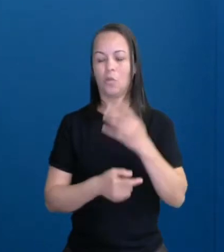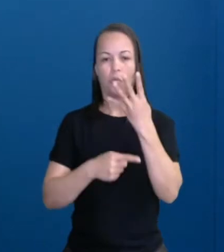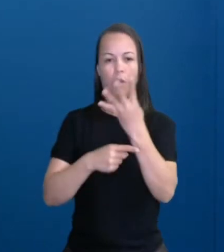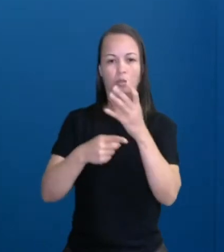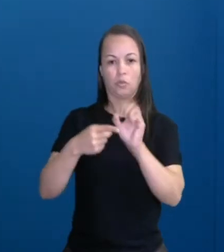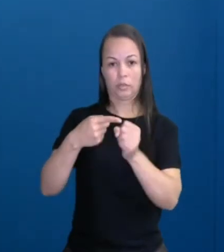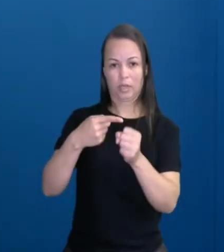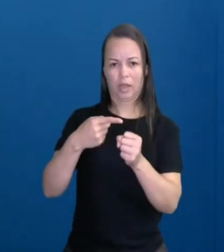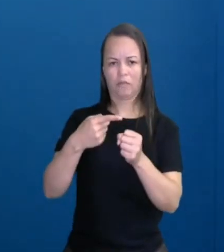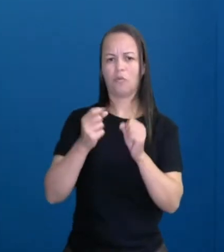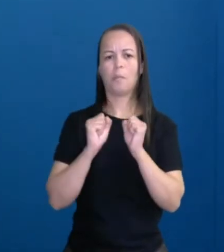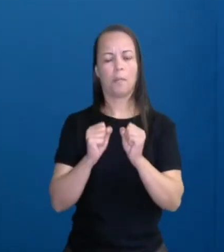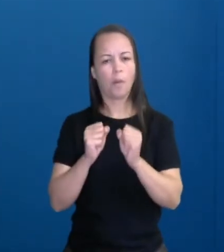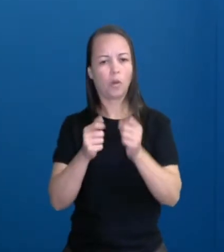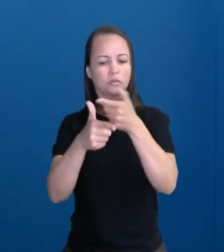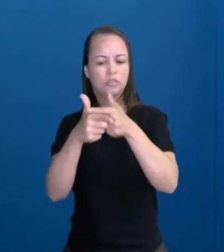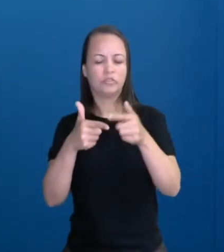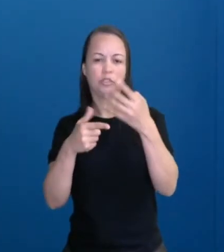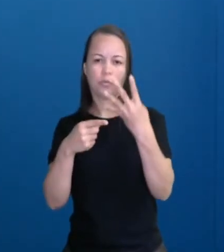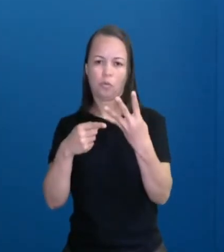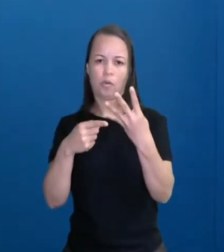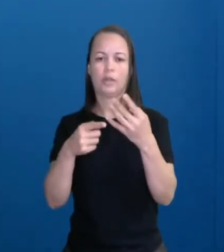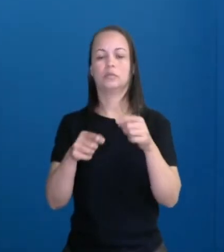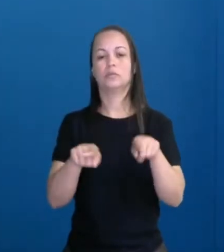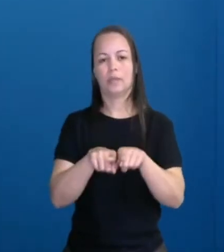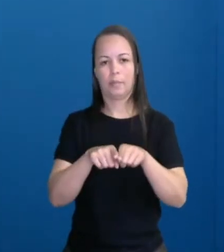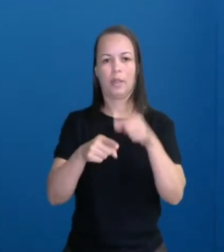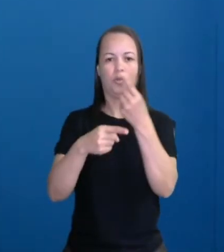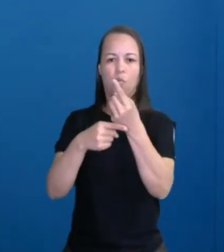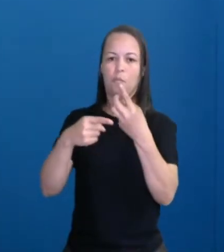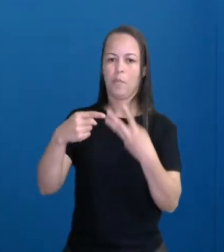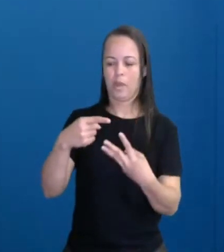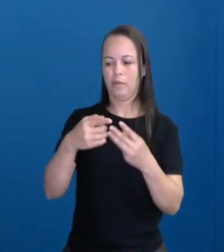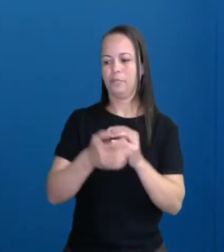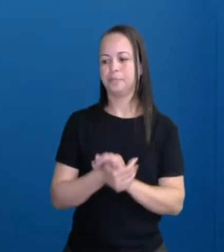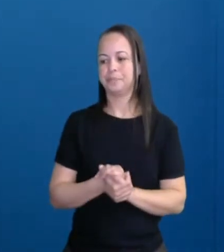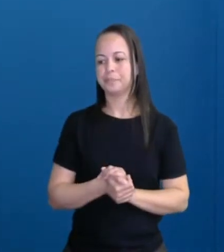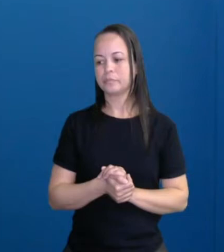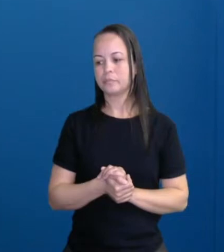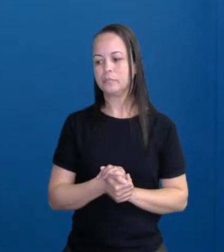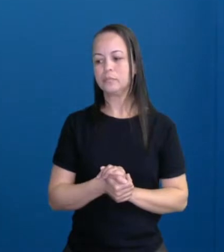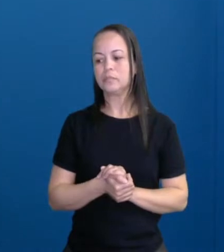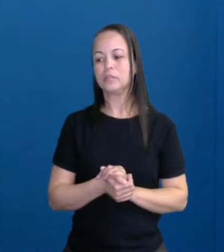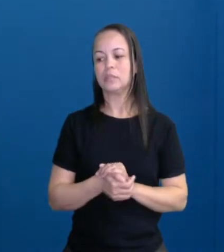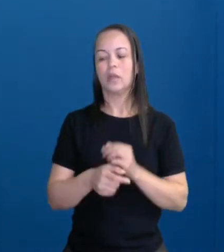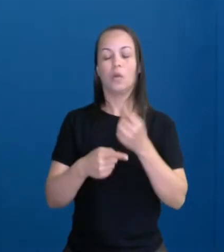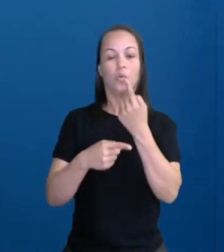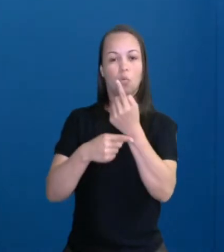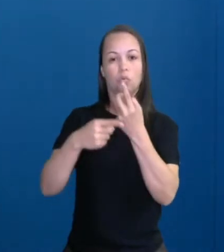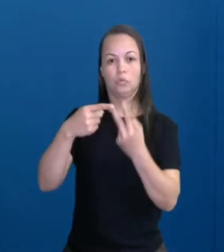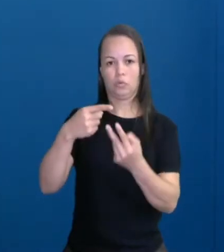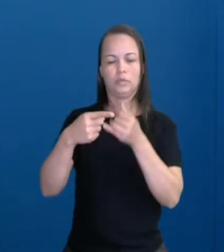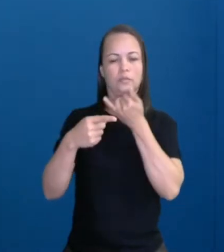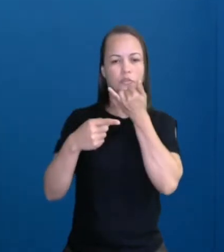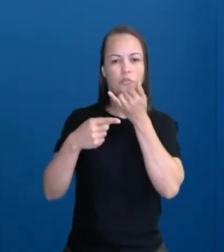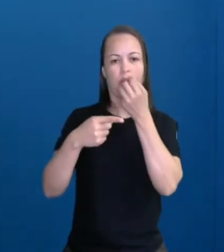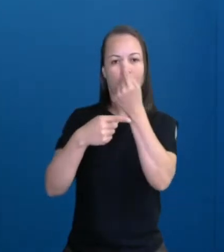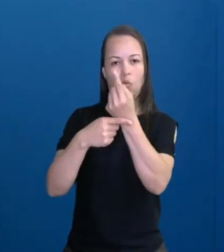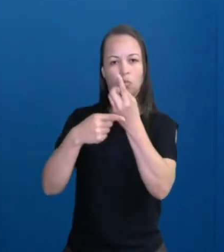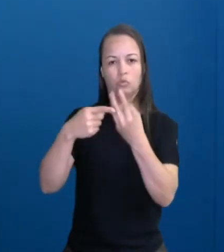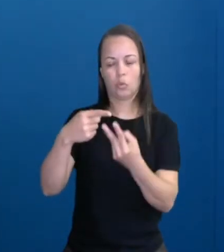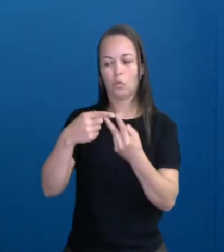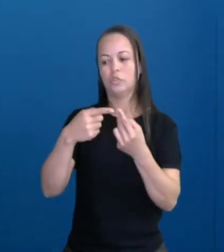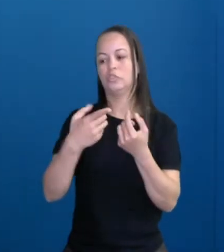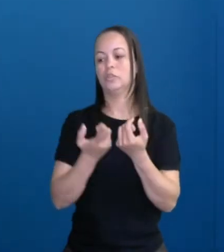numerador e denominador por 4, também chegaremos a 1/2. E aqui 3 sextos, dá para dividir tudo por 3, a gente também chega